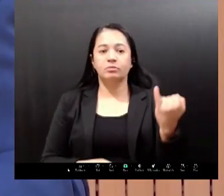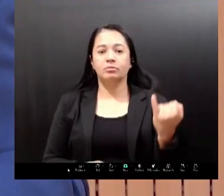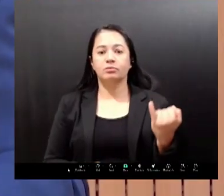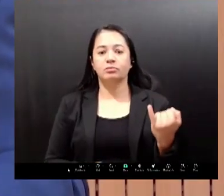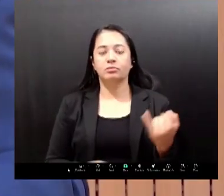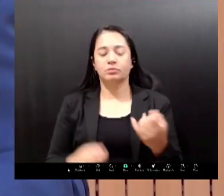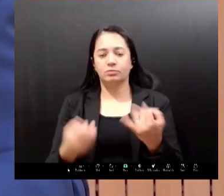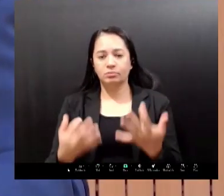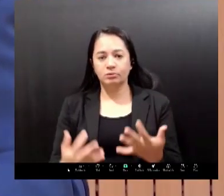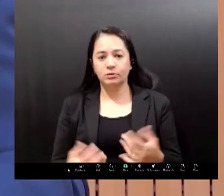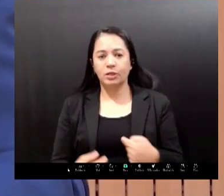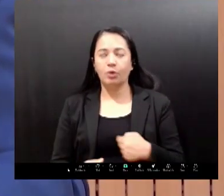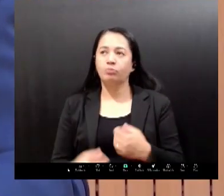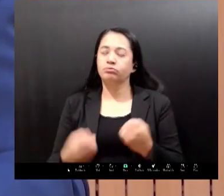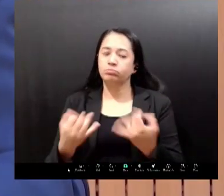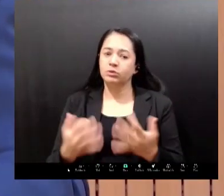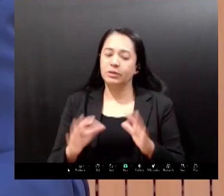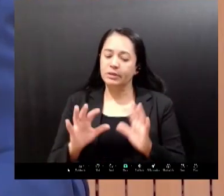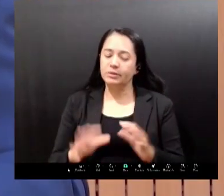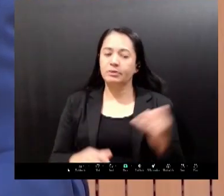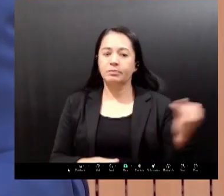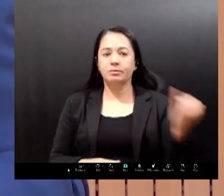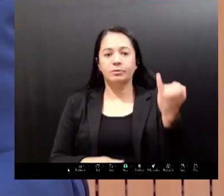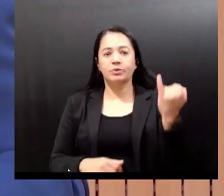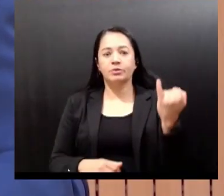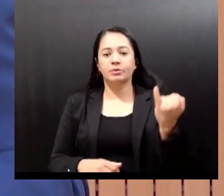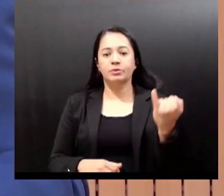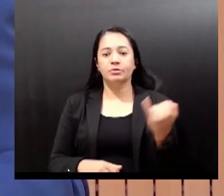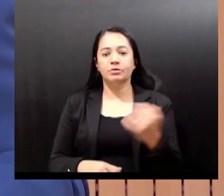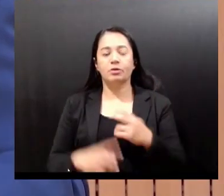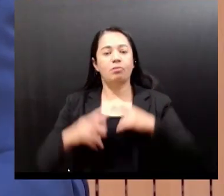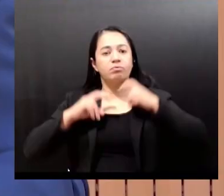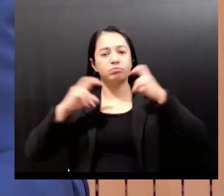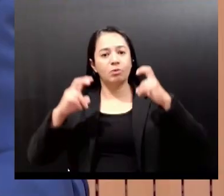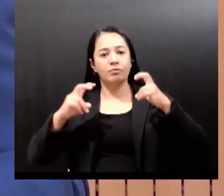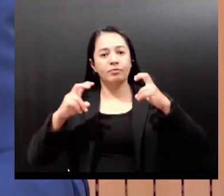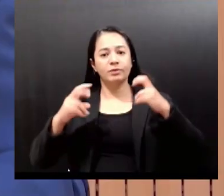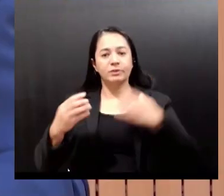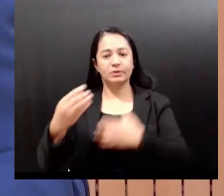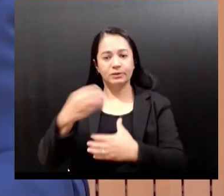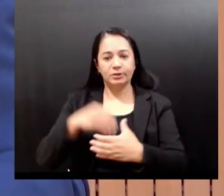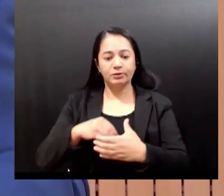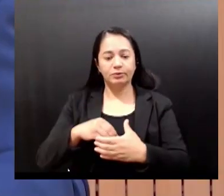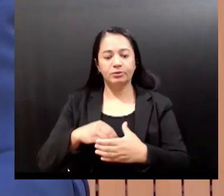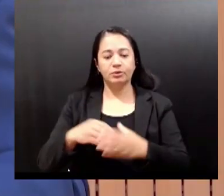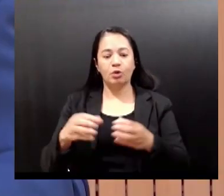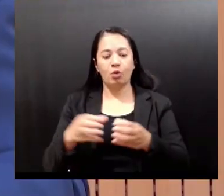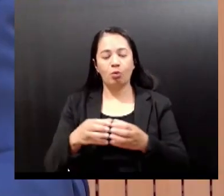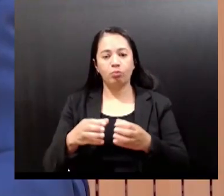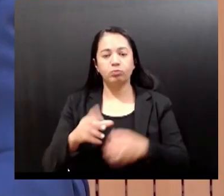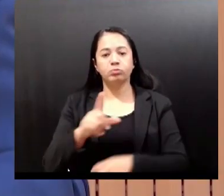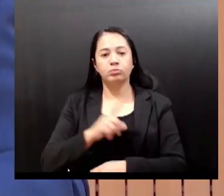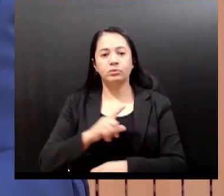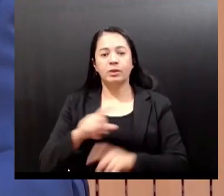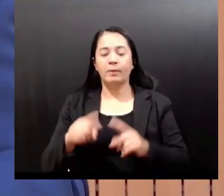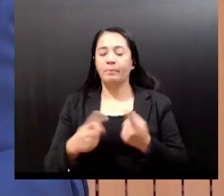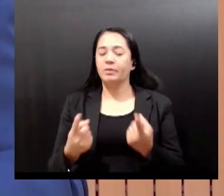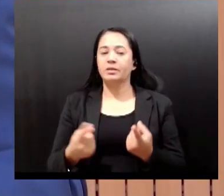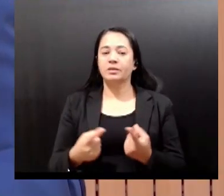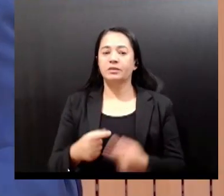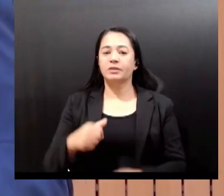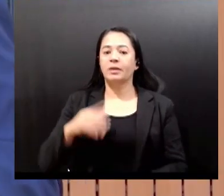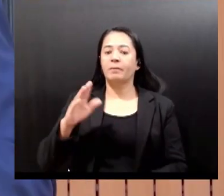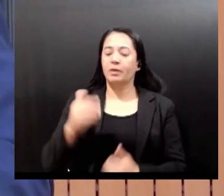que isso é importante, eles têm uma voz ali dentro, aqui tem o conselho, mas eles têm uma voz a mais aqui para estar apresentando